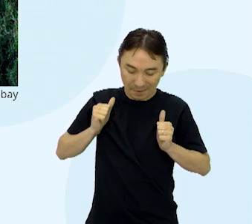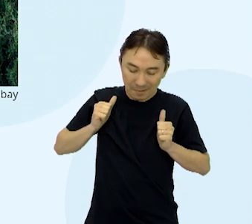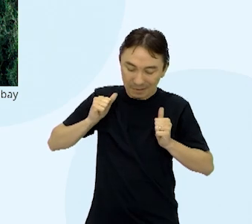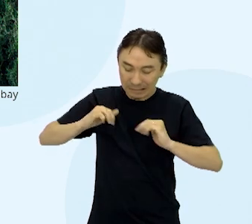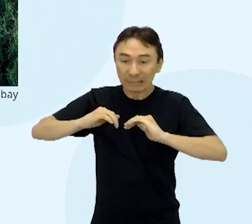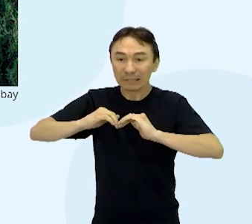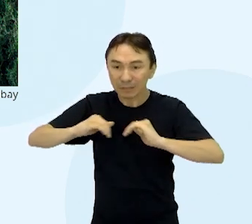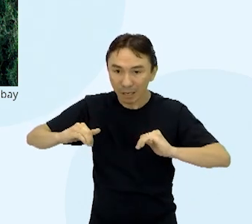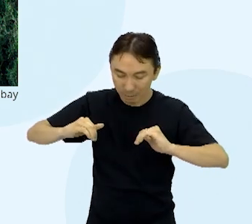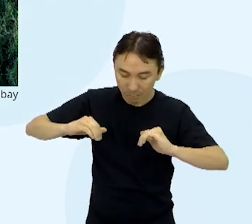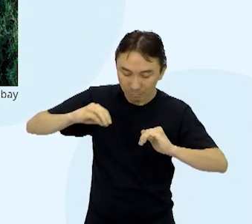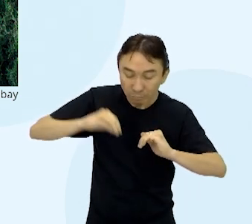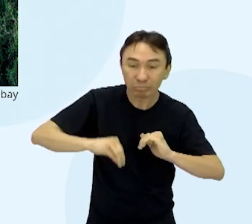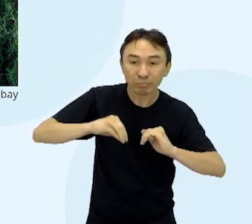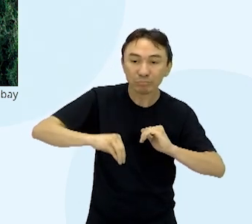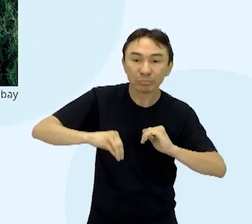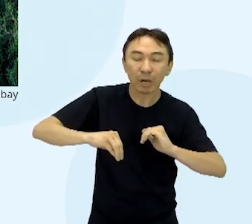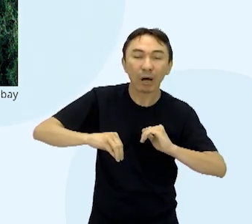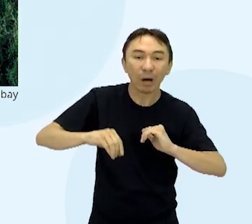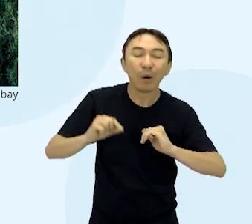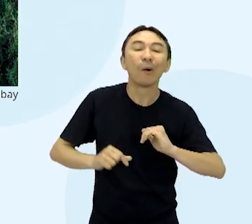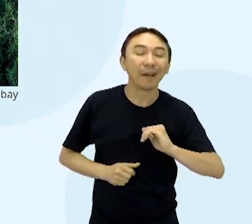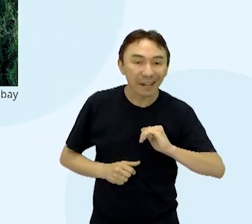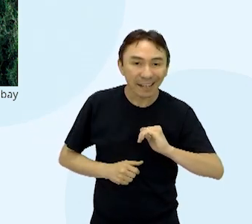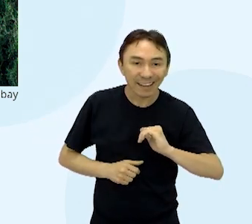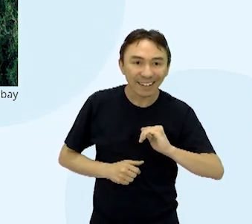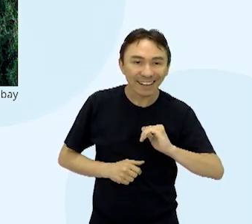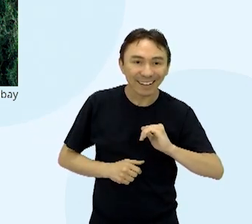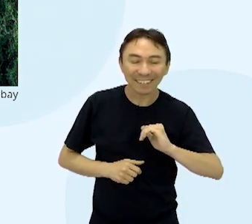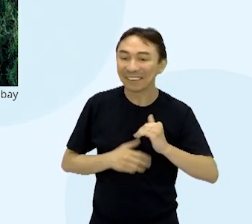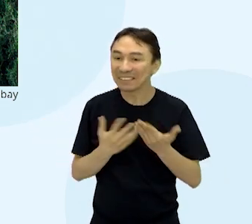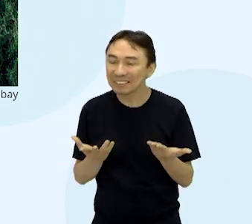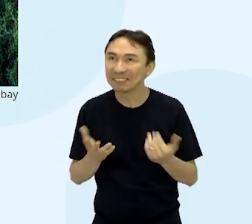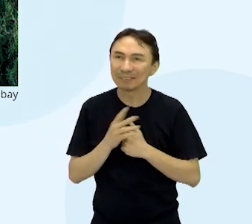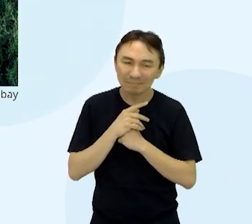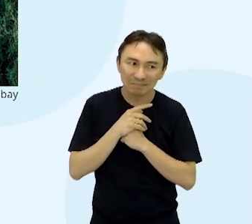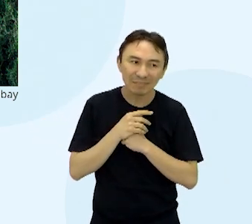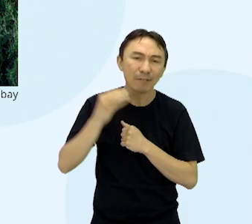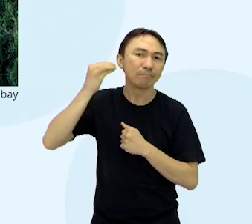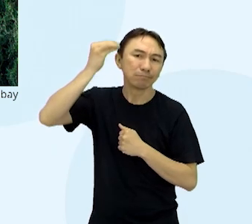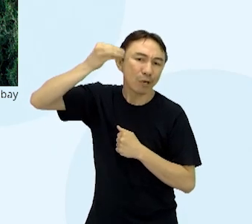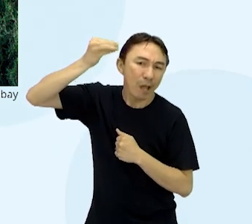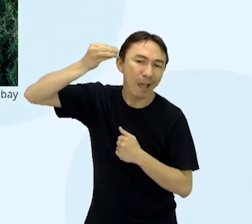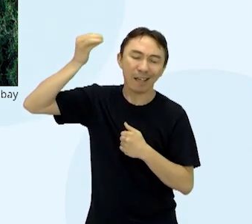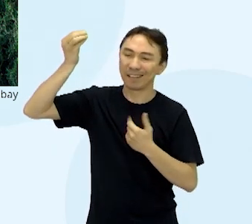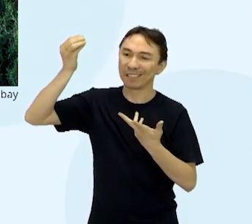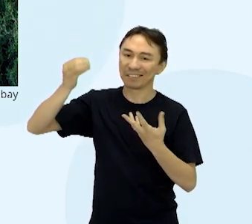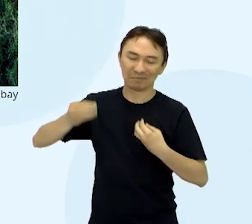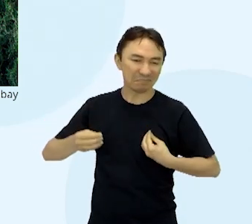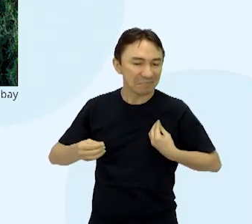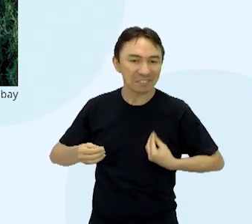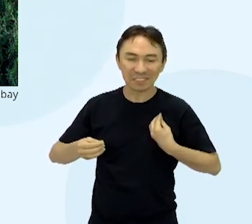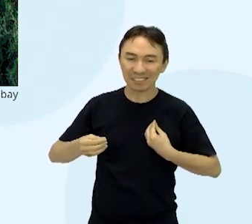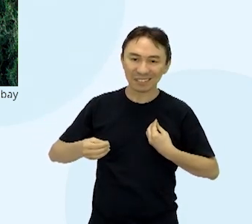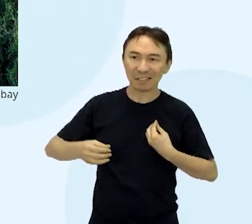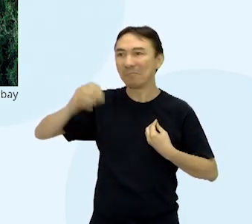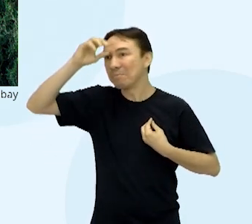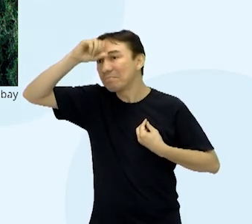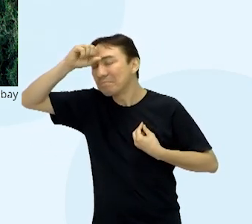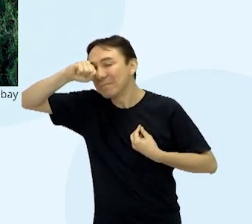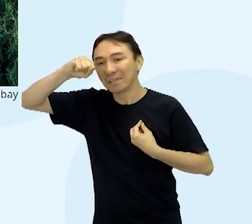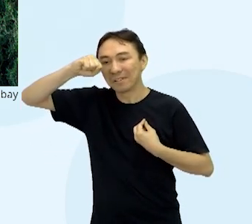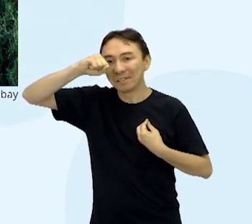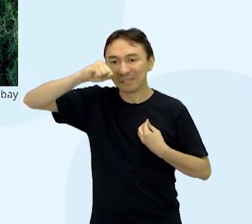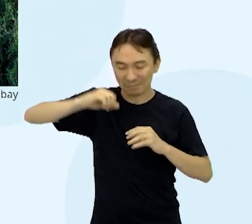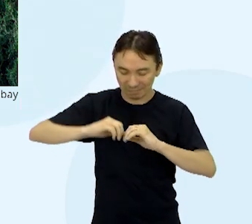invisível, nessa nossa bagagem de vivências, experiências, lições, aprendizados a partir